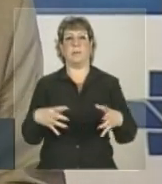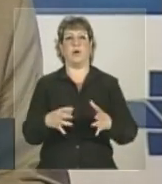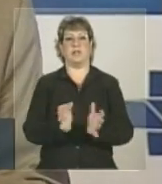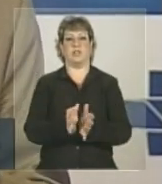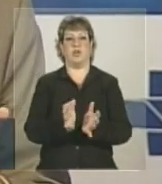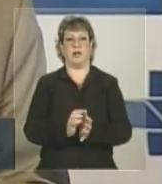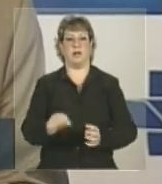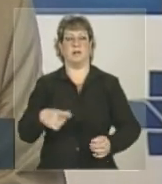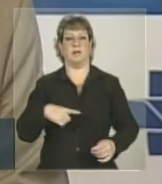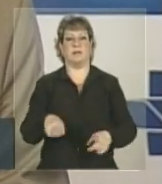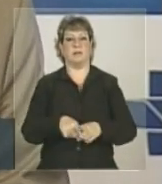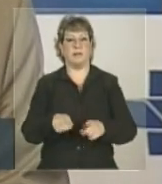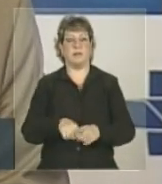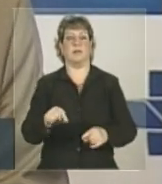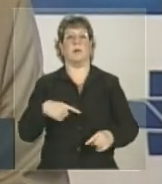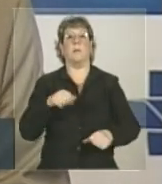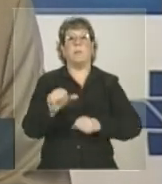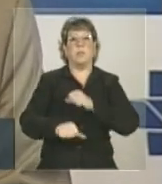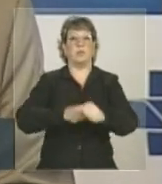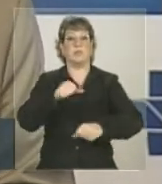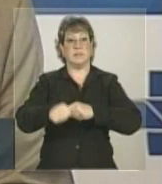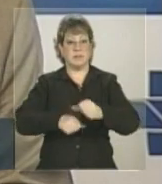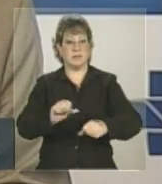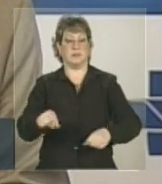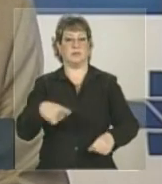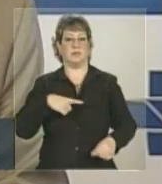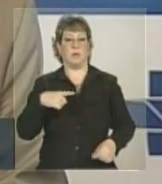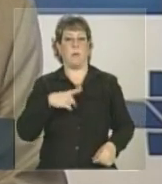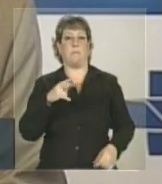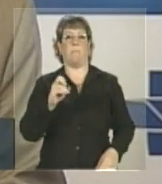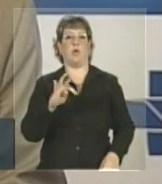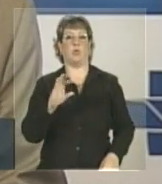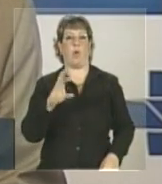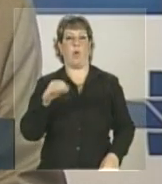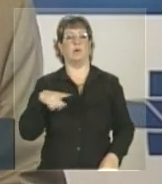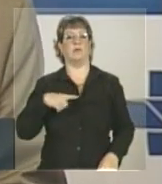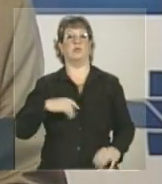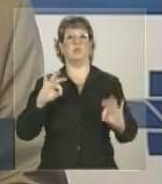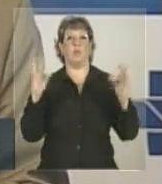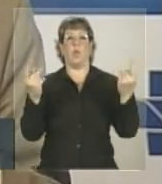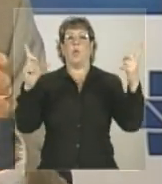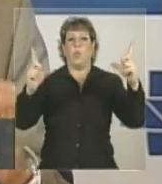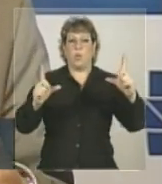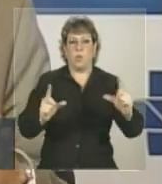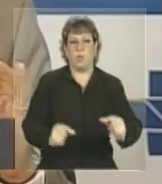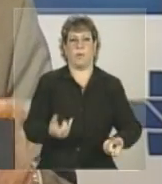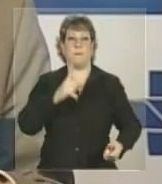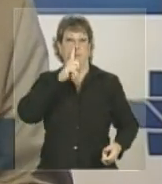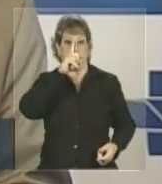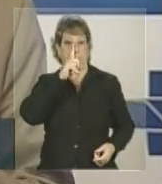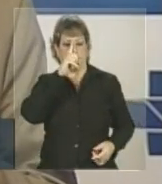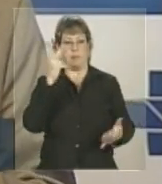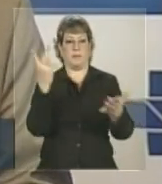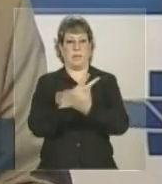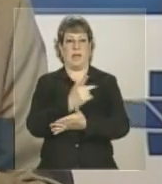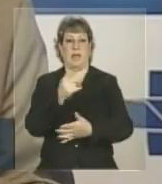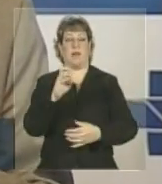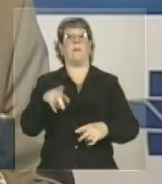pela própria mudança no protocolo do Ministério. A gente tem uma redução tanto nos casos graves e nos óbitos relacionados com a